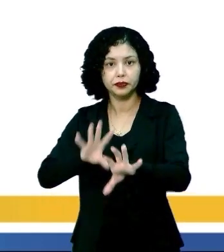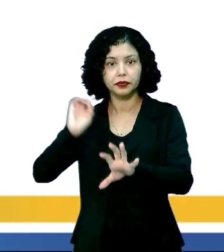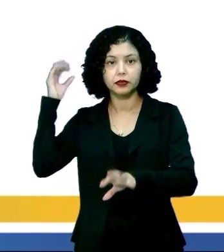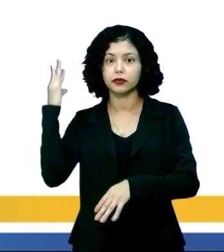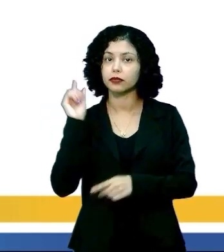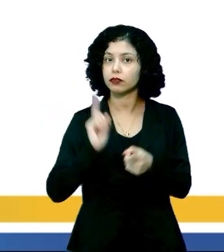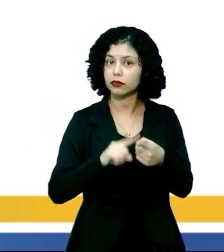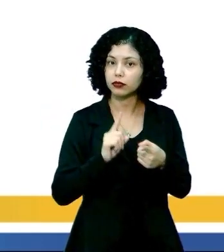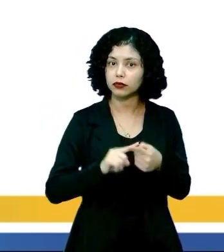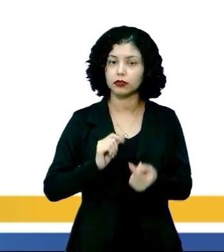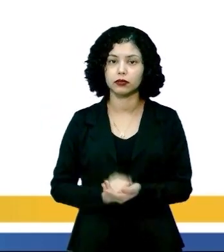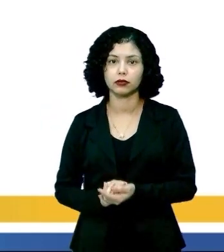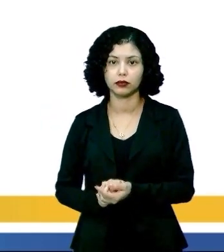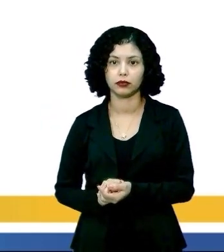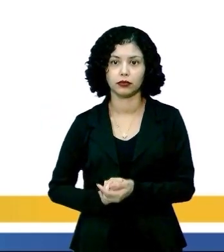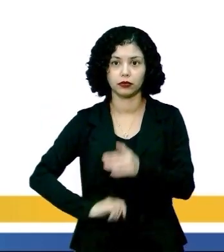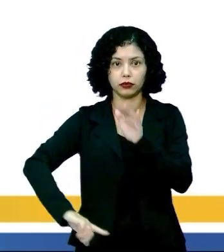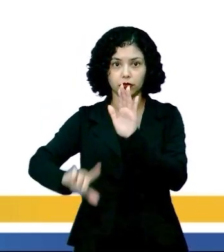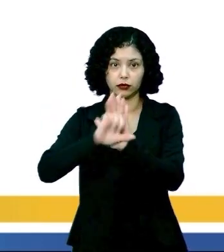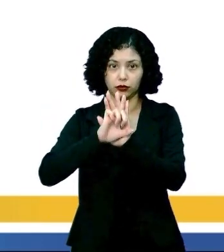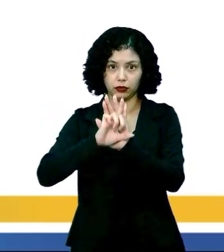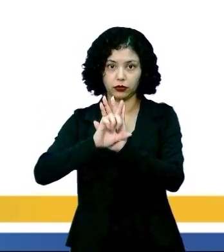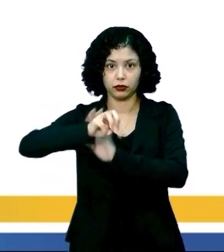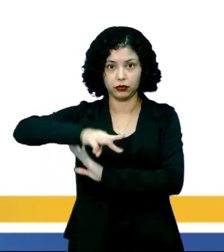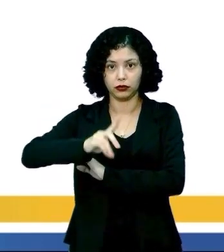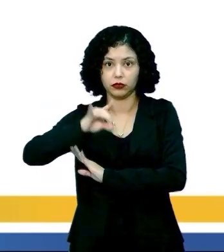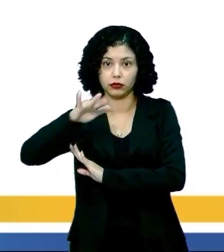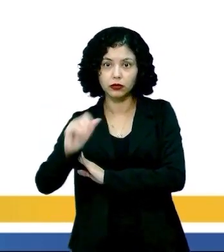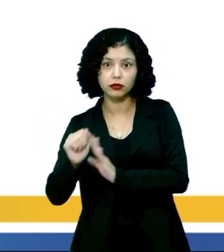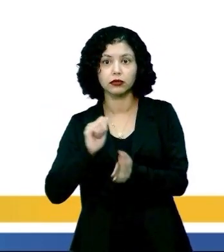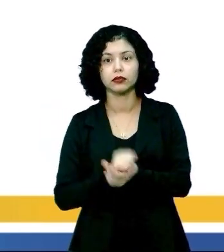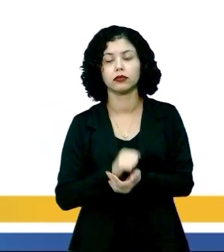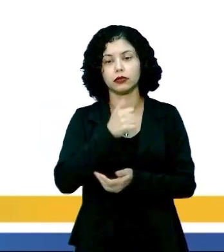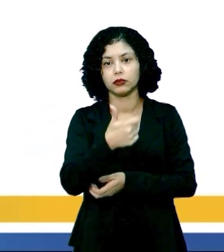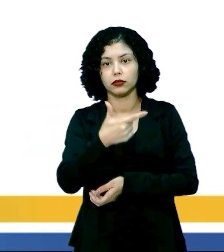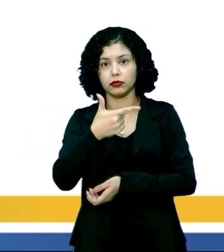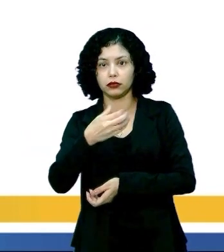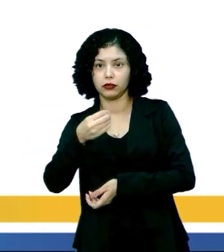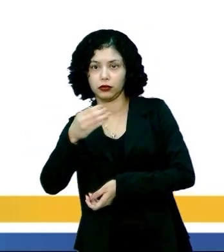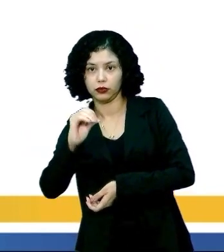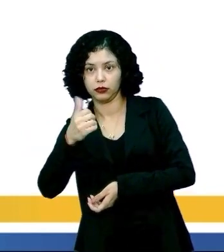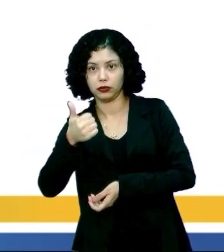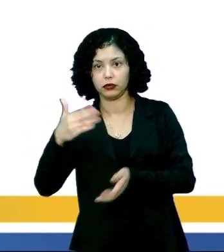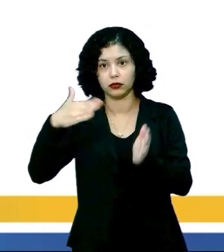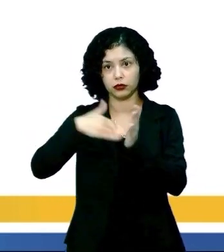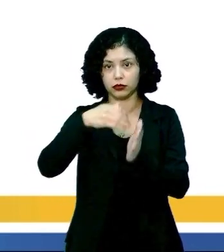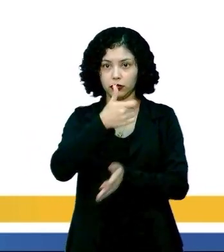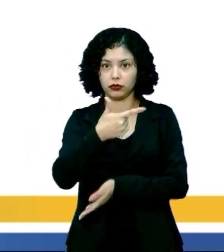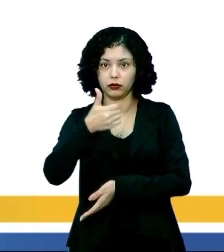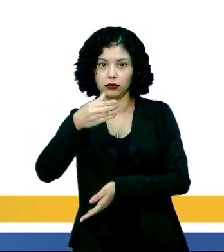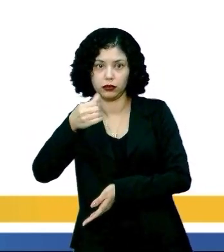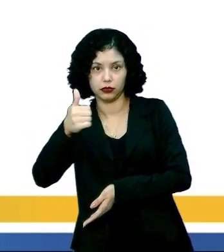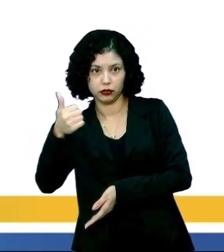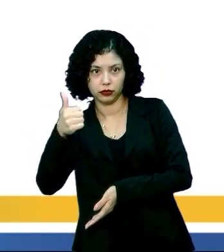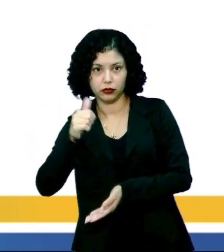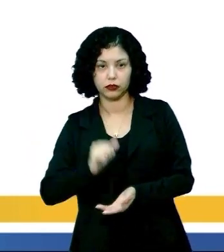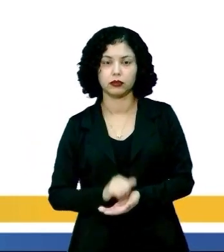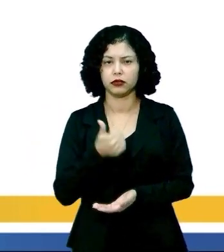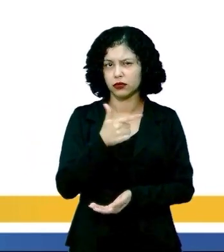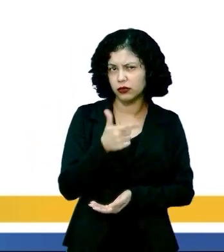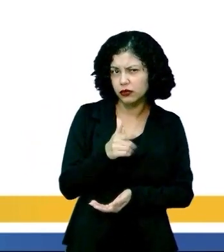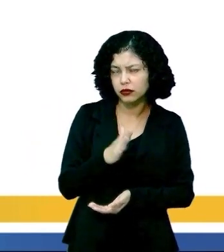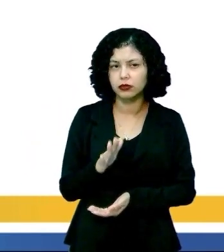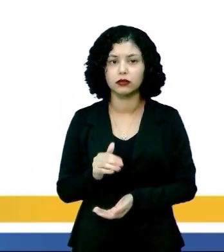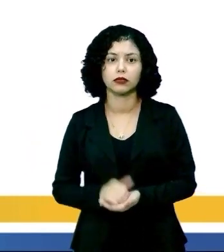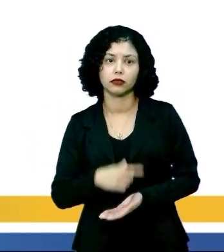ocorre também com a Lei Maria da Penha, que entre 2006 e 2011 teve apenas